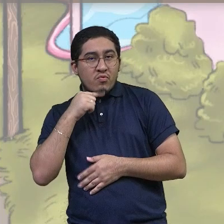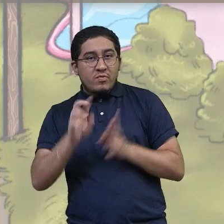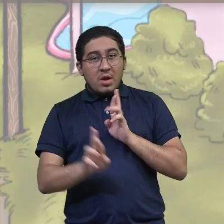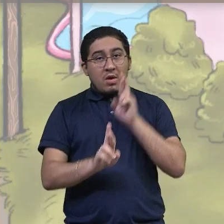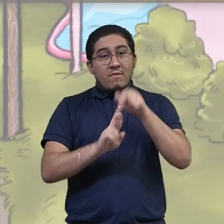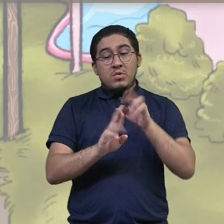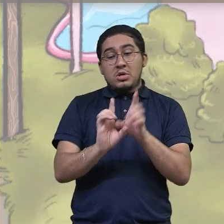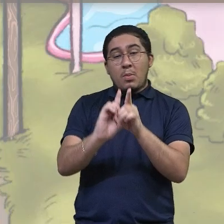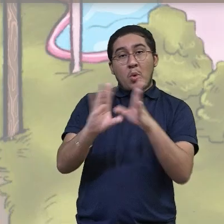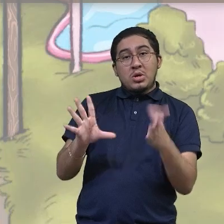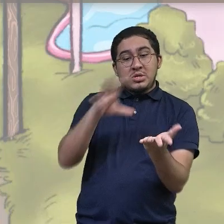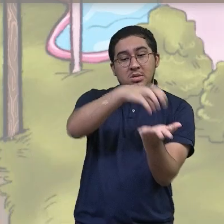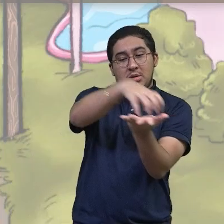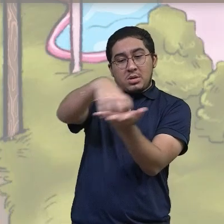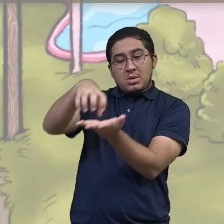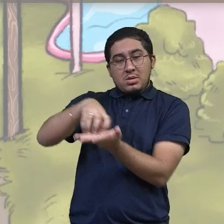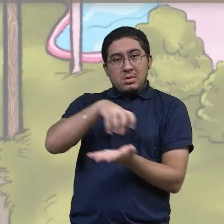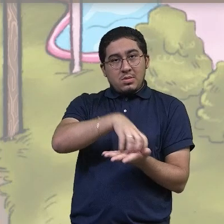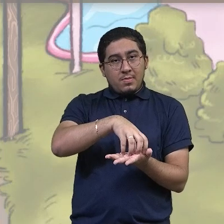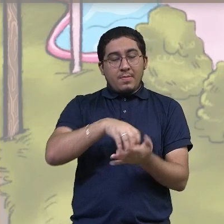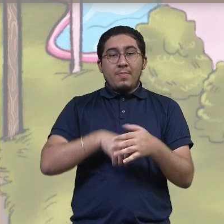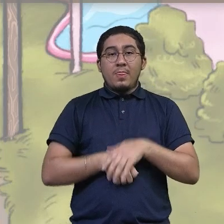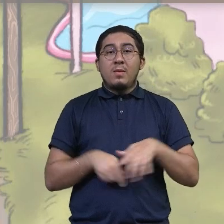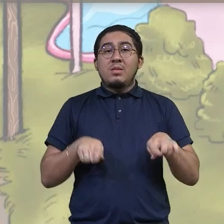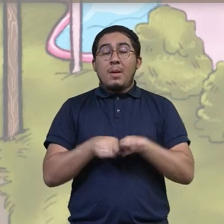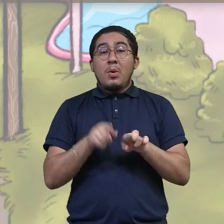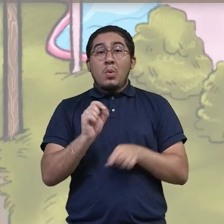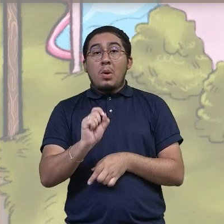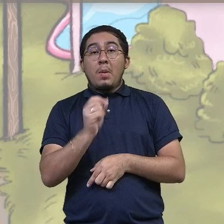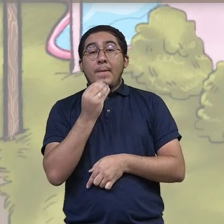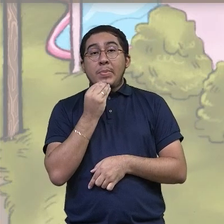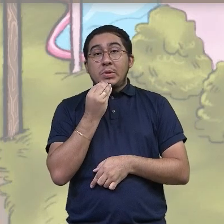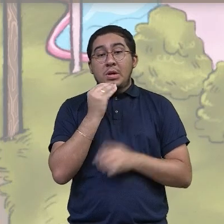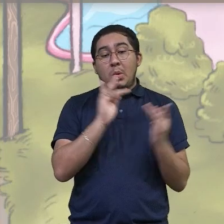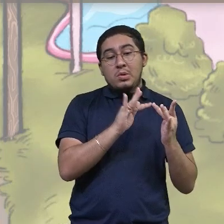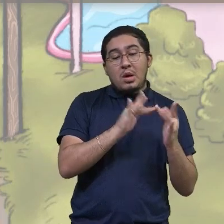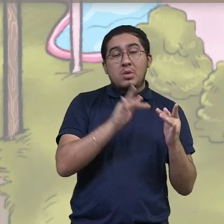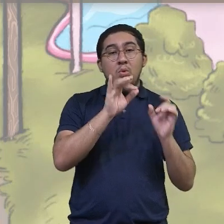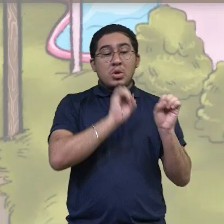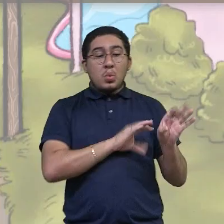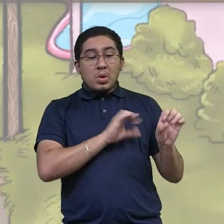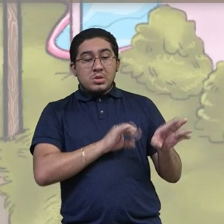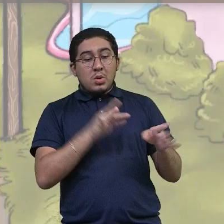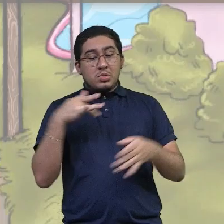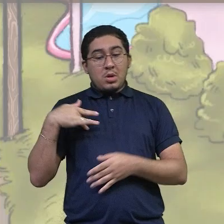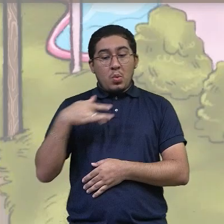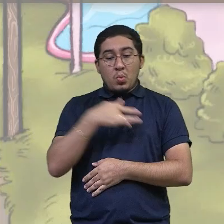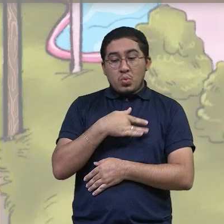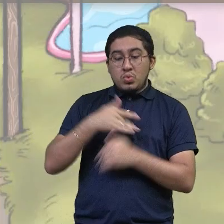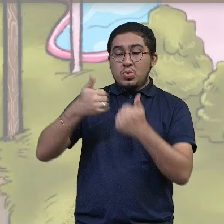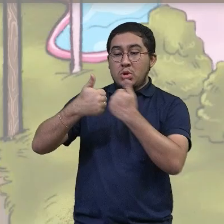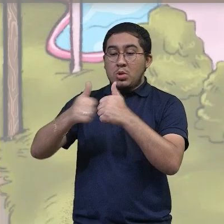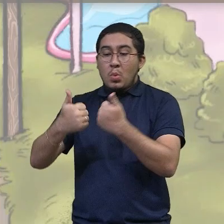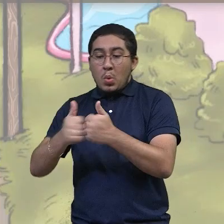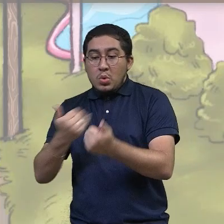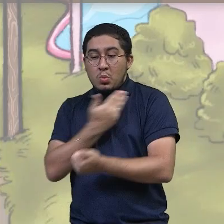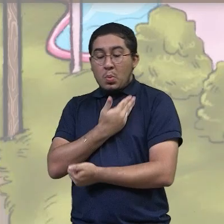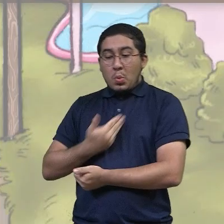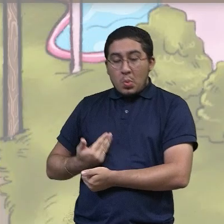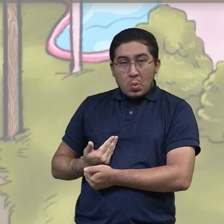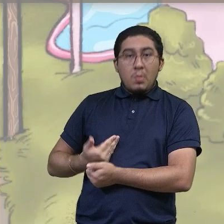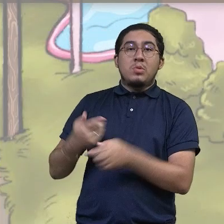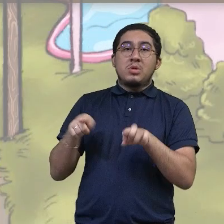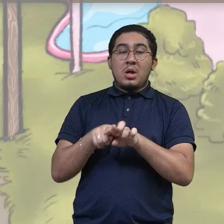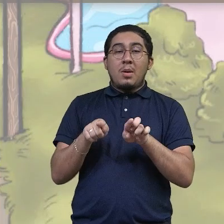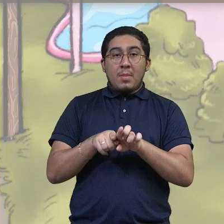da equidade no acesso à educação, no acesso à saúde, no acesso ao transporte público, no direito de ir